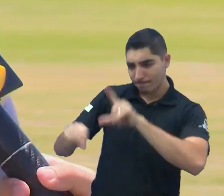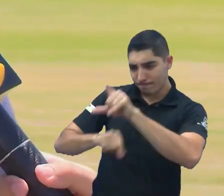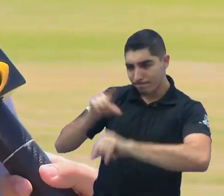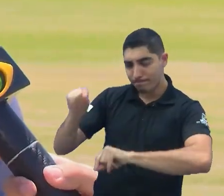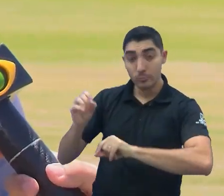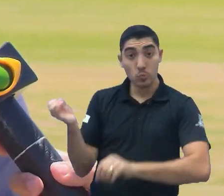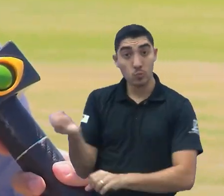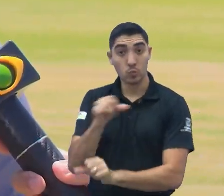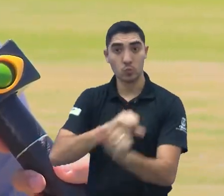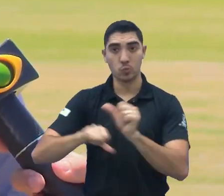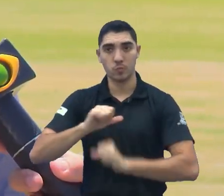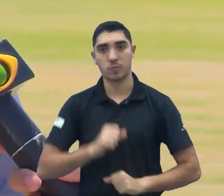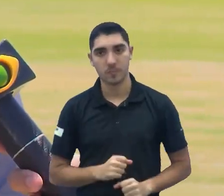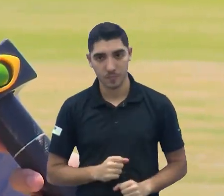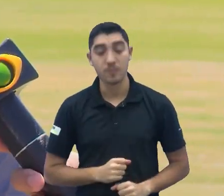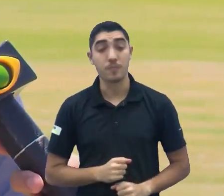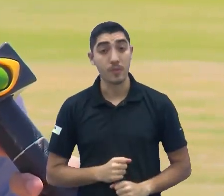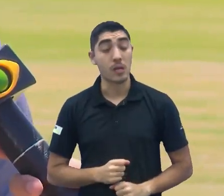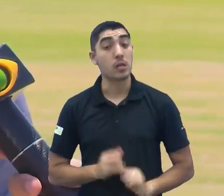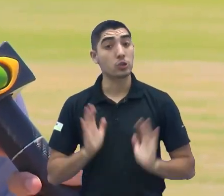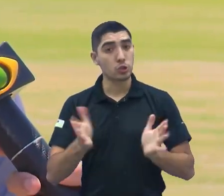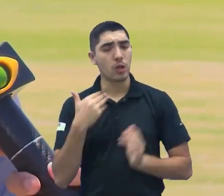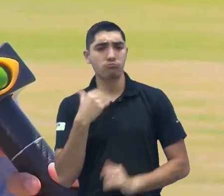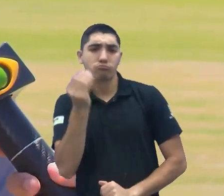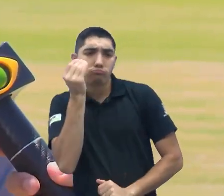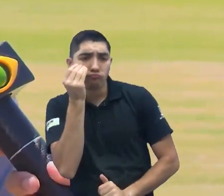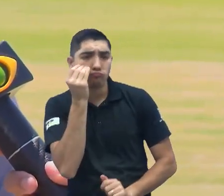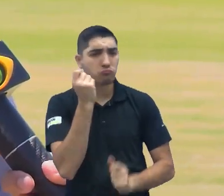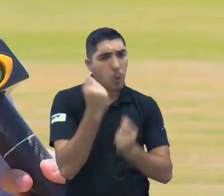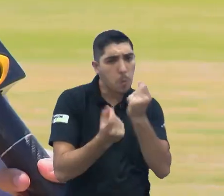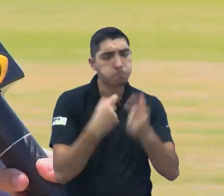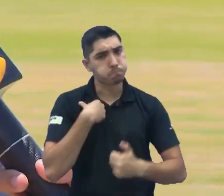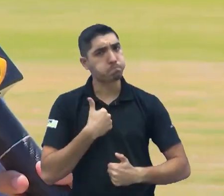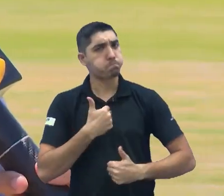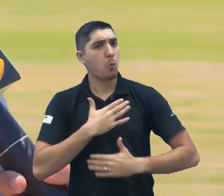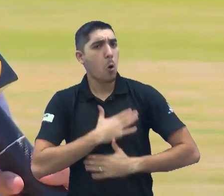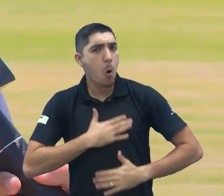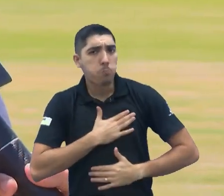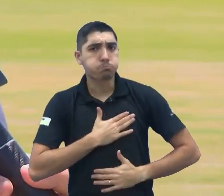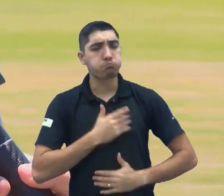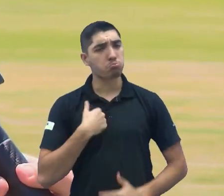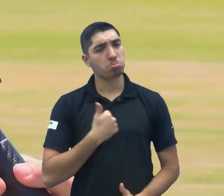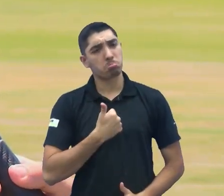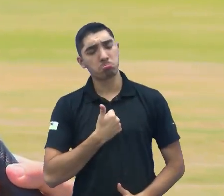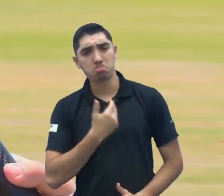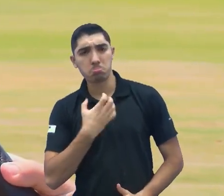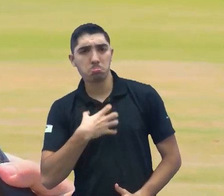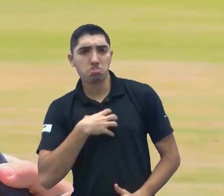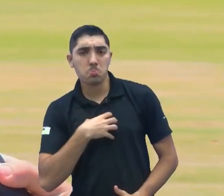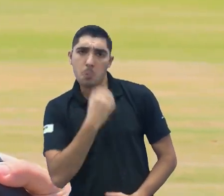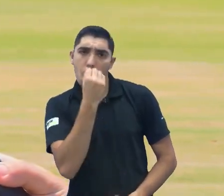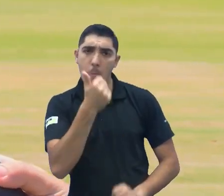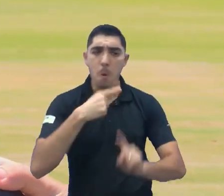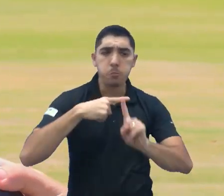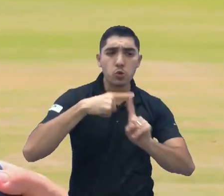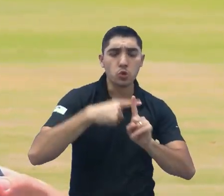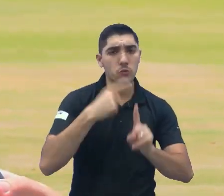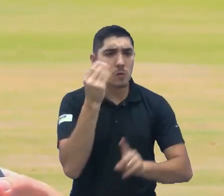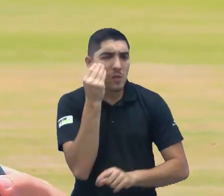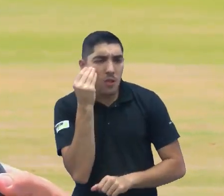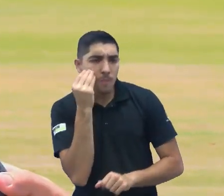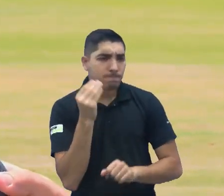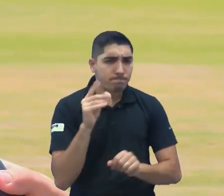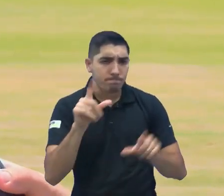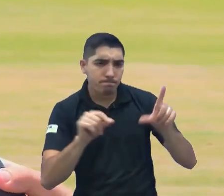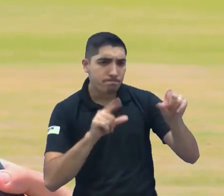bem positivo, né? Dentro daquilo que é para que serve a pré-temporada, que é para trabalhar, para testar tudo aquilo que a gente pode testar, desenvolver a parte